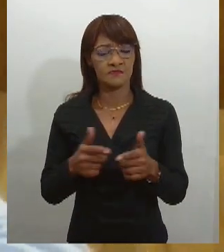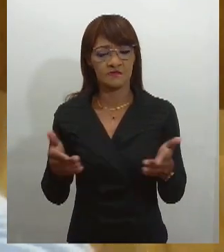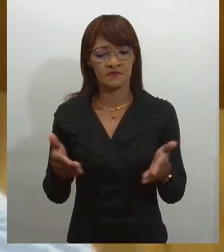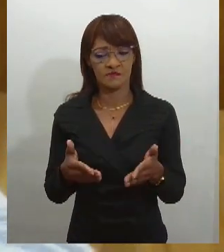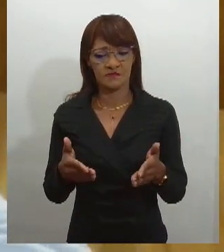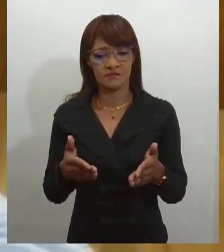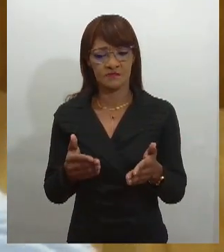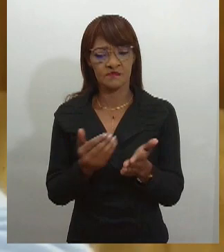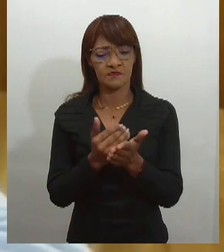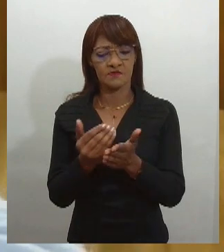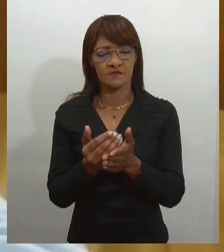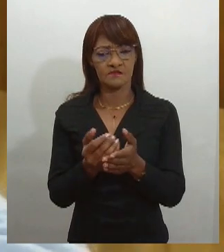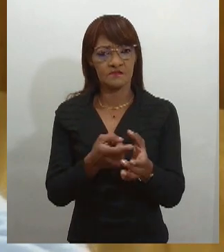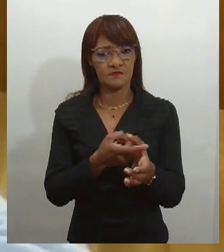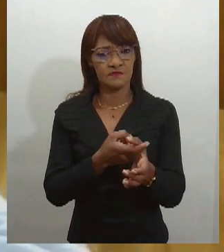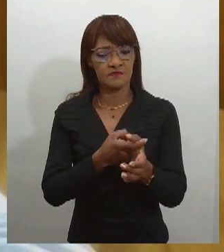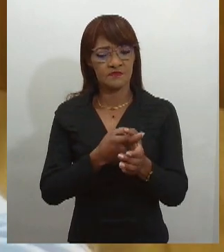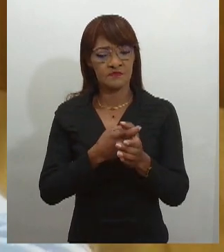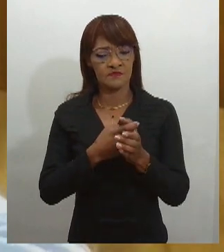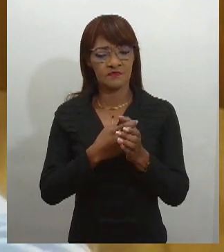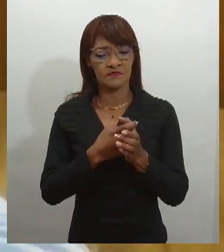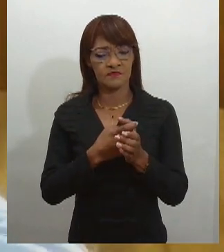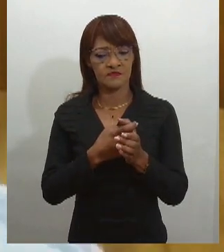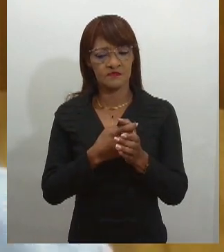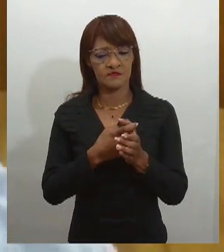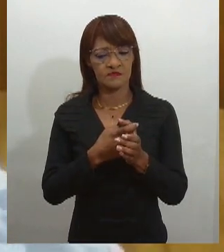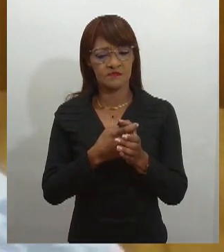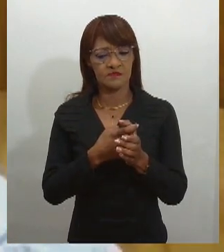acaba se endividando ao ponto que